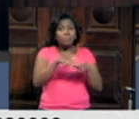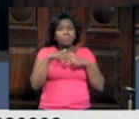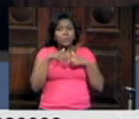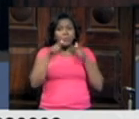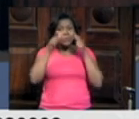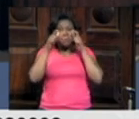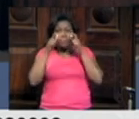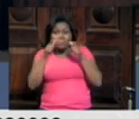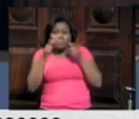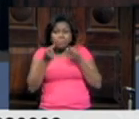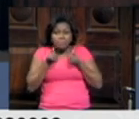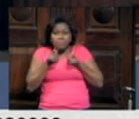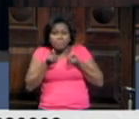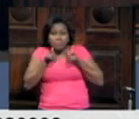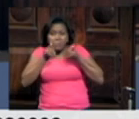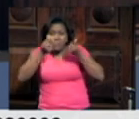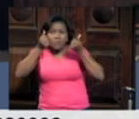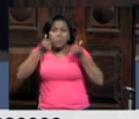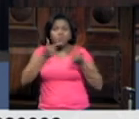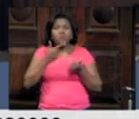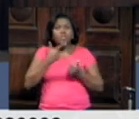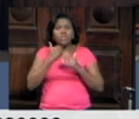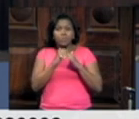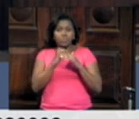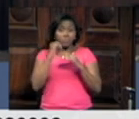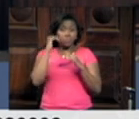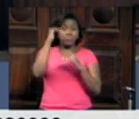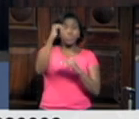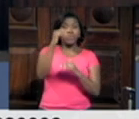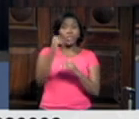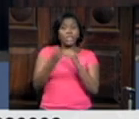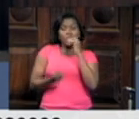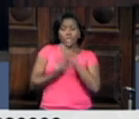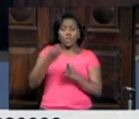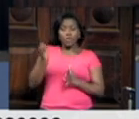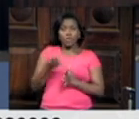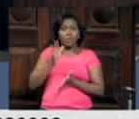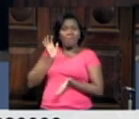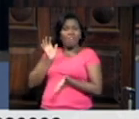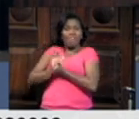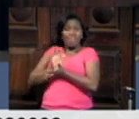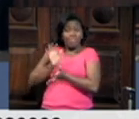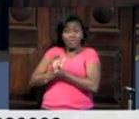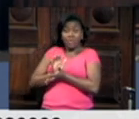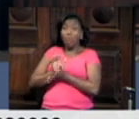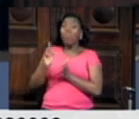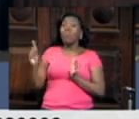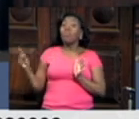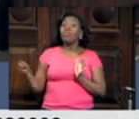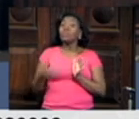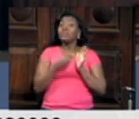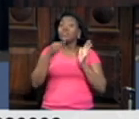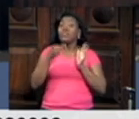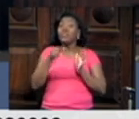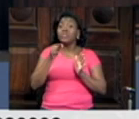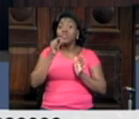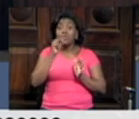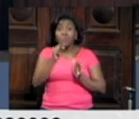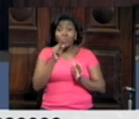pelo poder, a criação de um outro partido, teve o objetivo